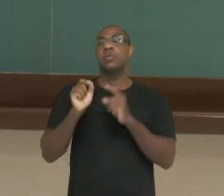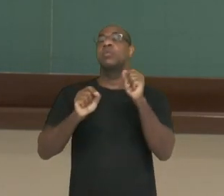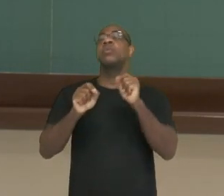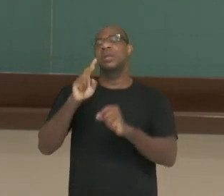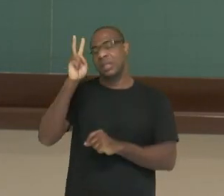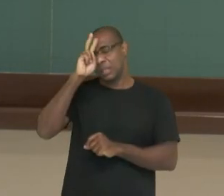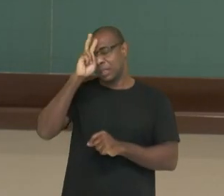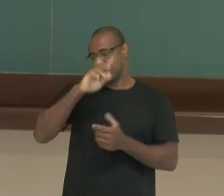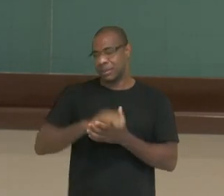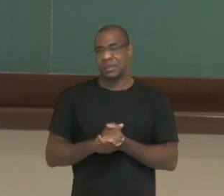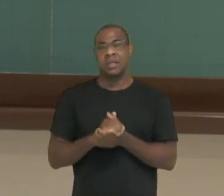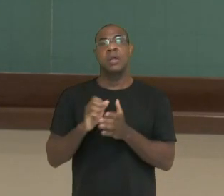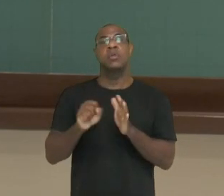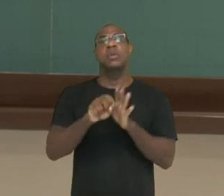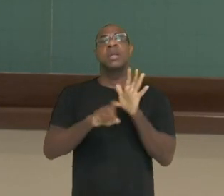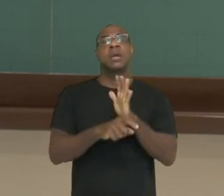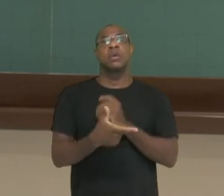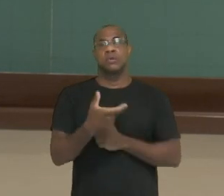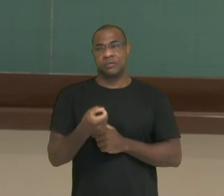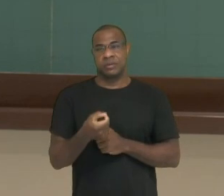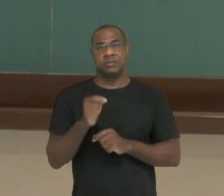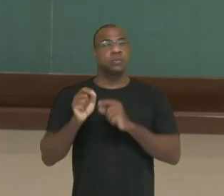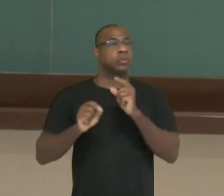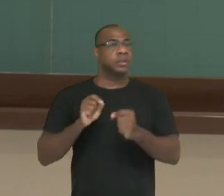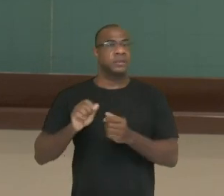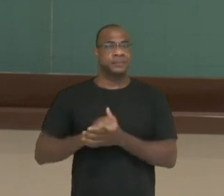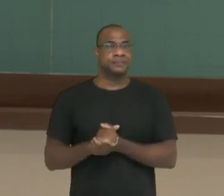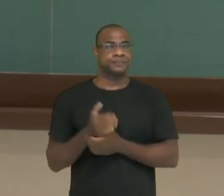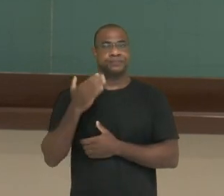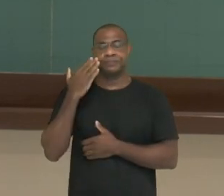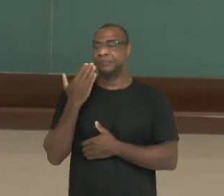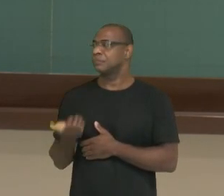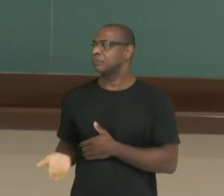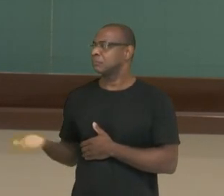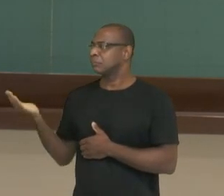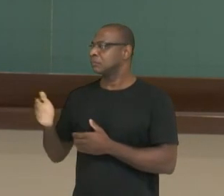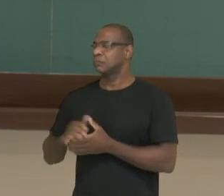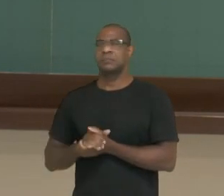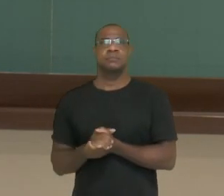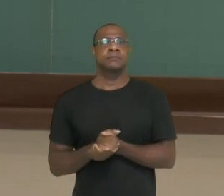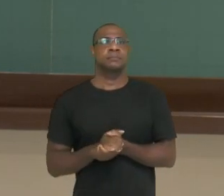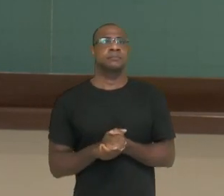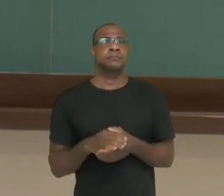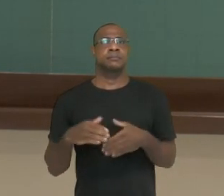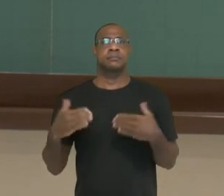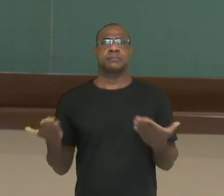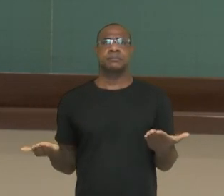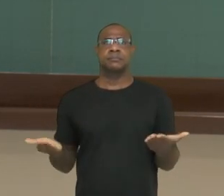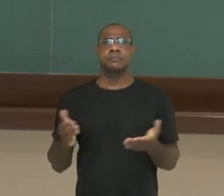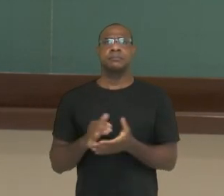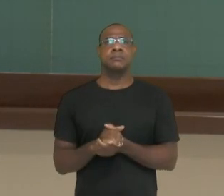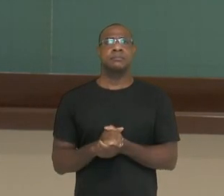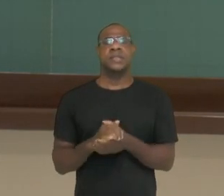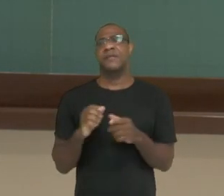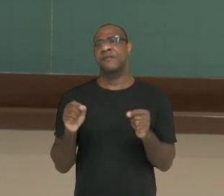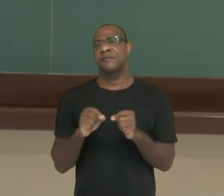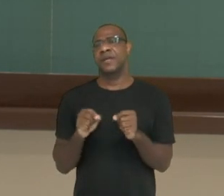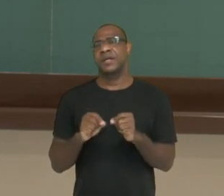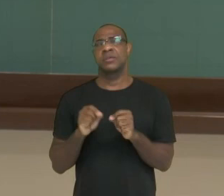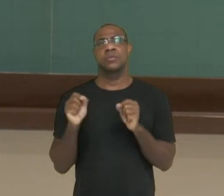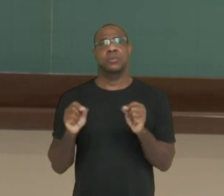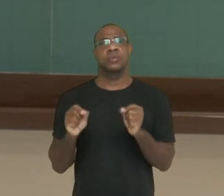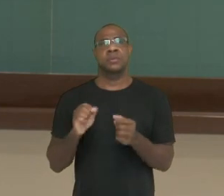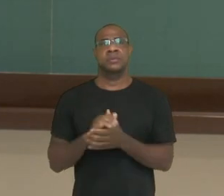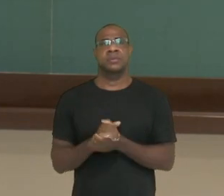ó, eu coloquei antes algumas questões aqui para você relembrar também, né? Fiz uma linha